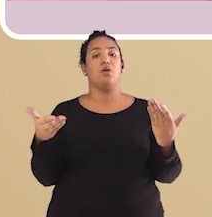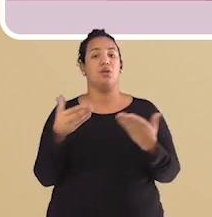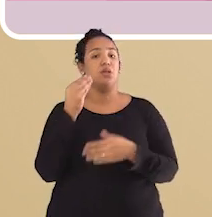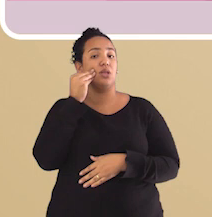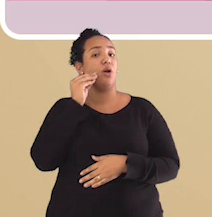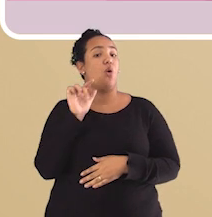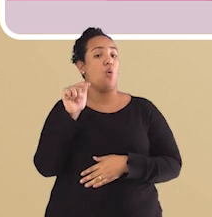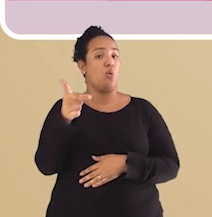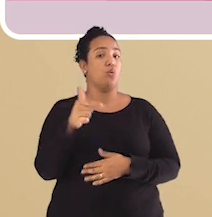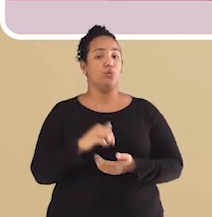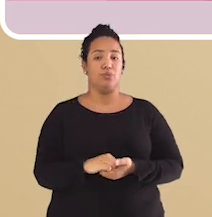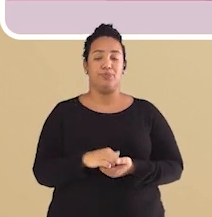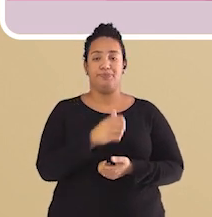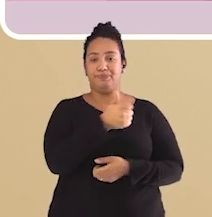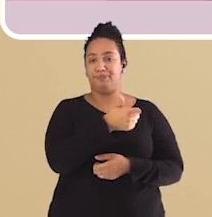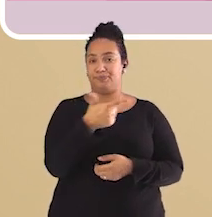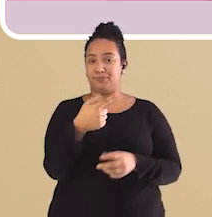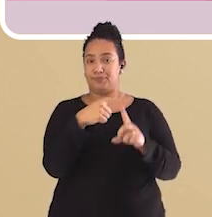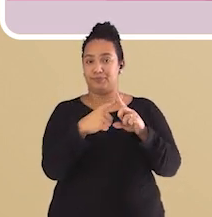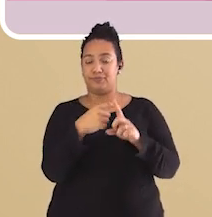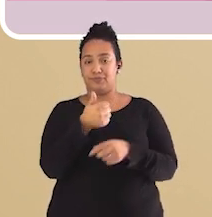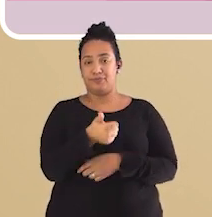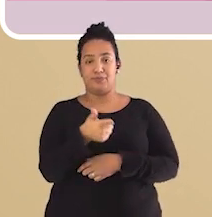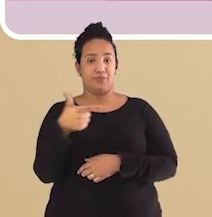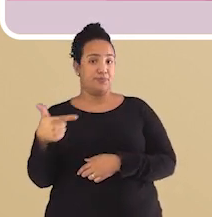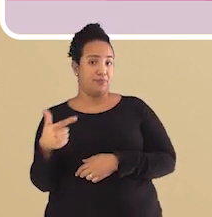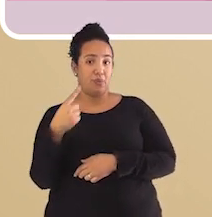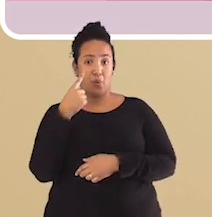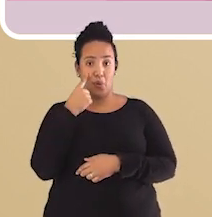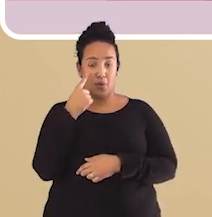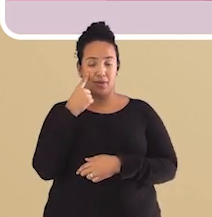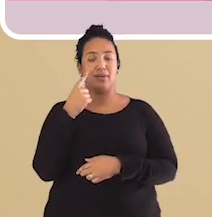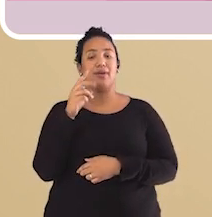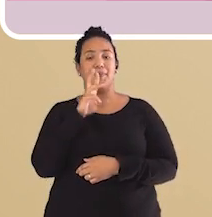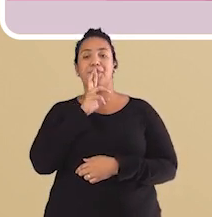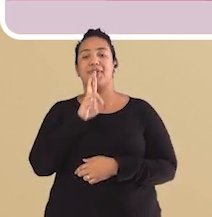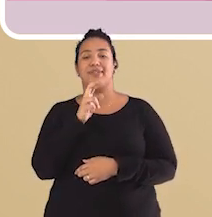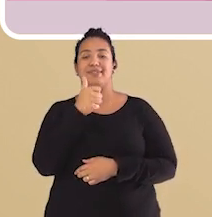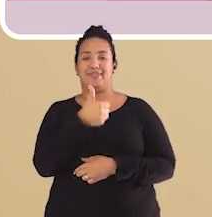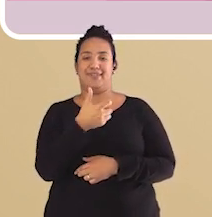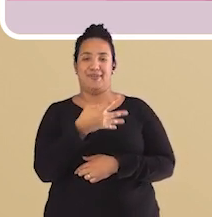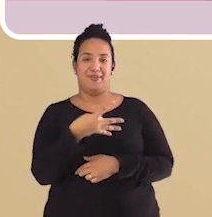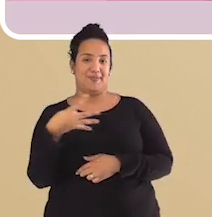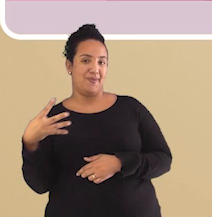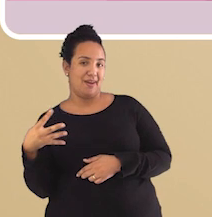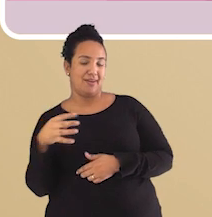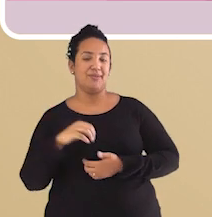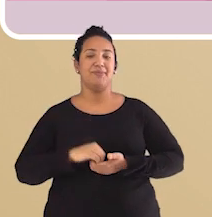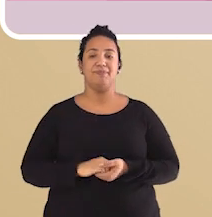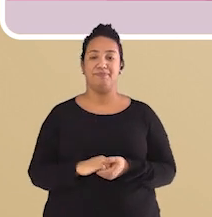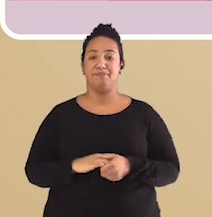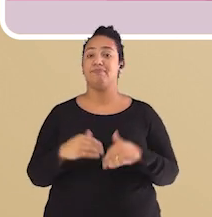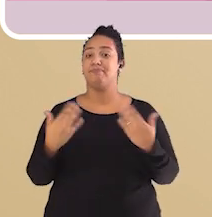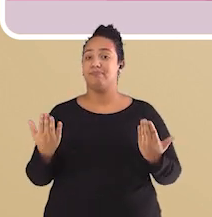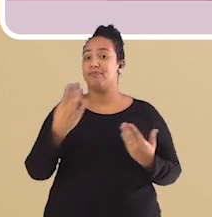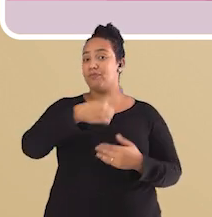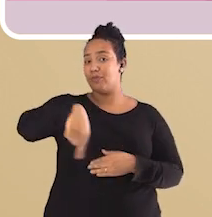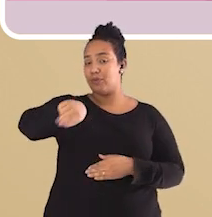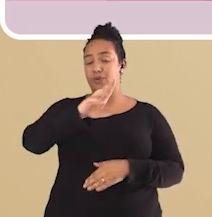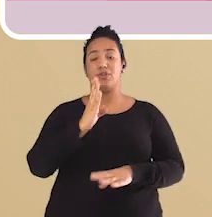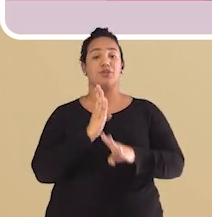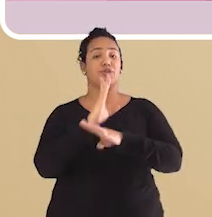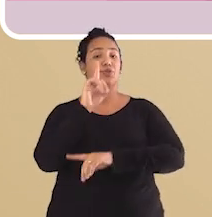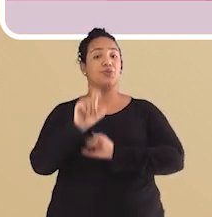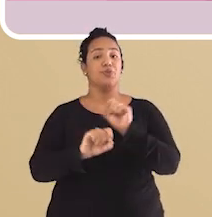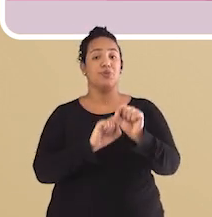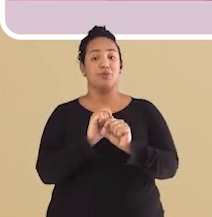tentar o próximo. 12 vezes 12. E temos que é igual a 144. Assim, descobrimos